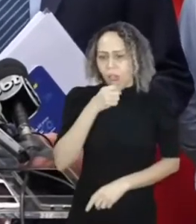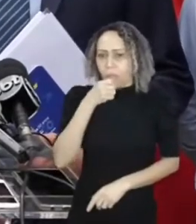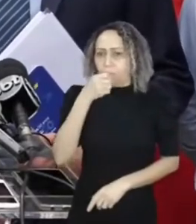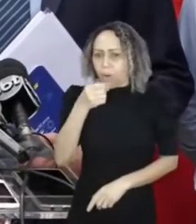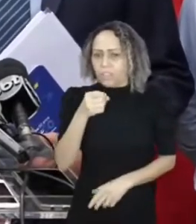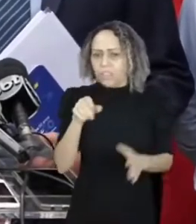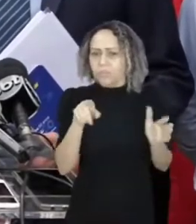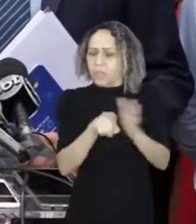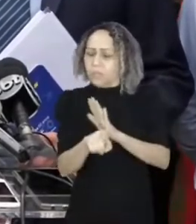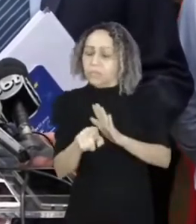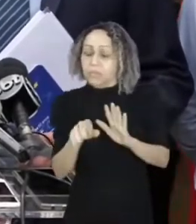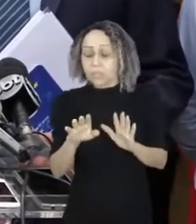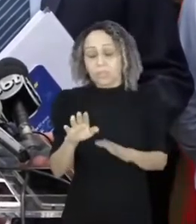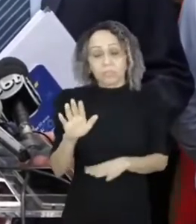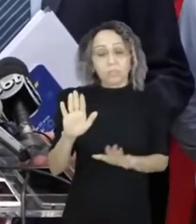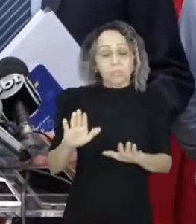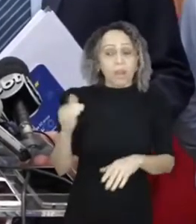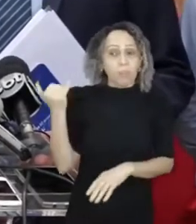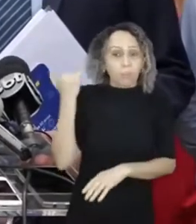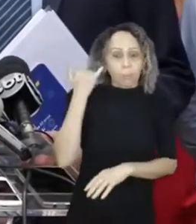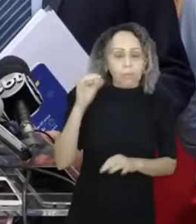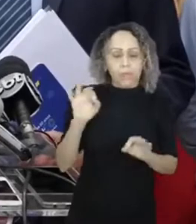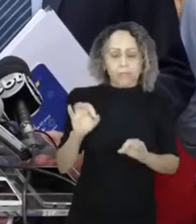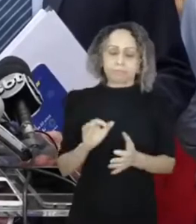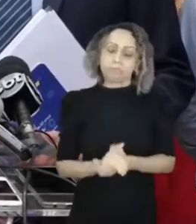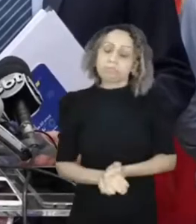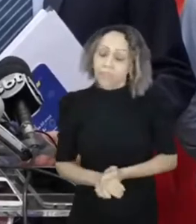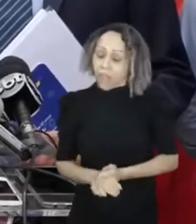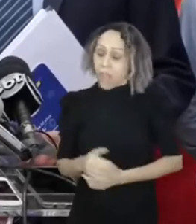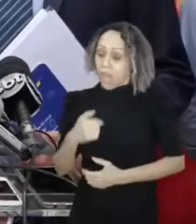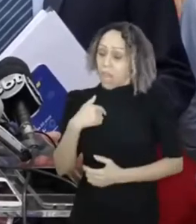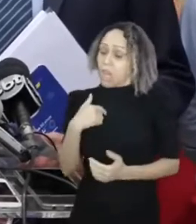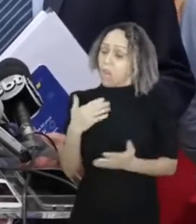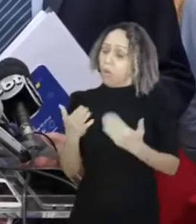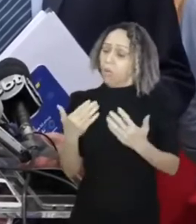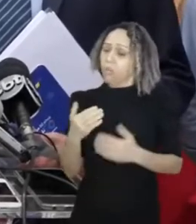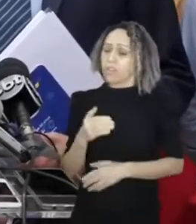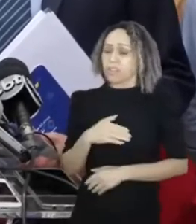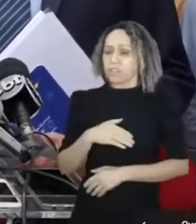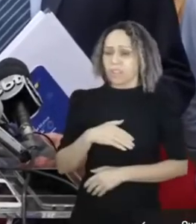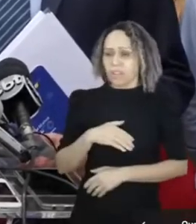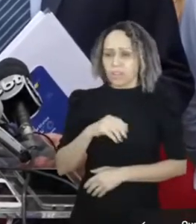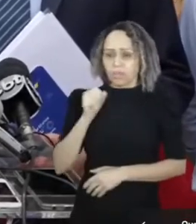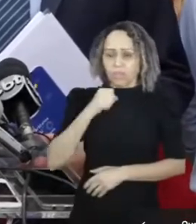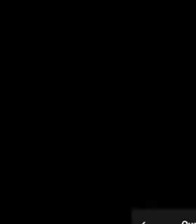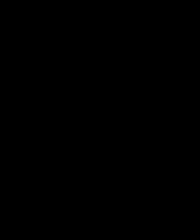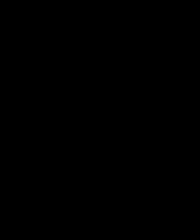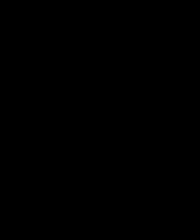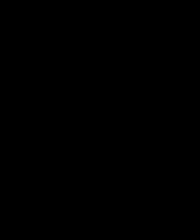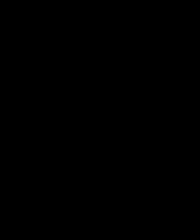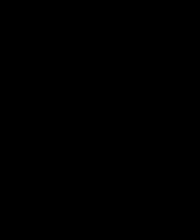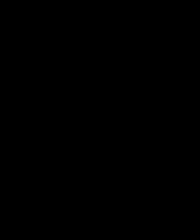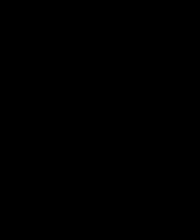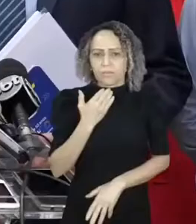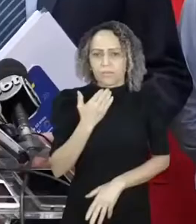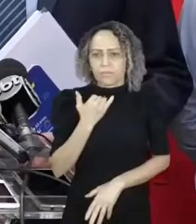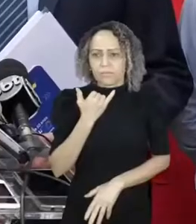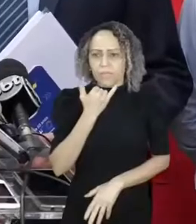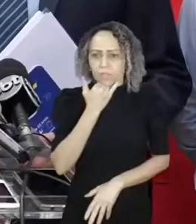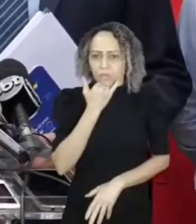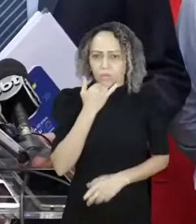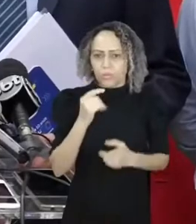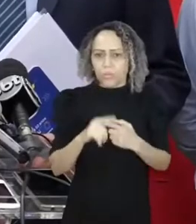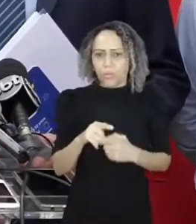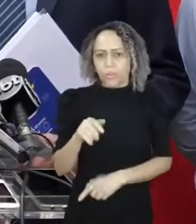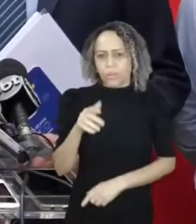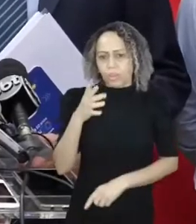Até conversei ontem com o senador Renan Calheiros. Eu acho que nós temos que ver todas as possibilidades que nós temos para viabilizar.